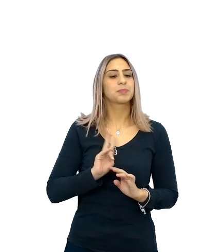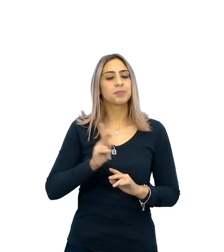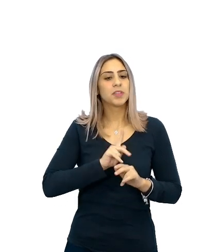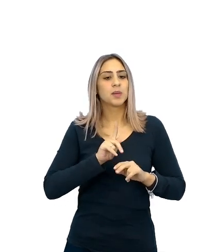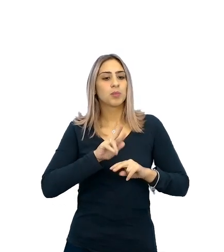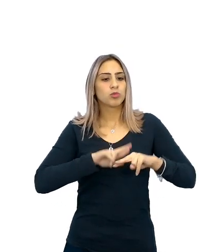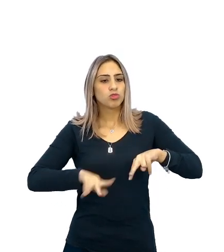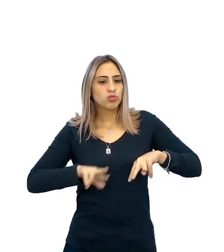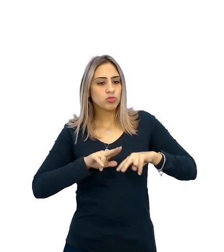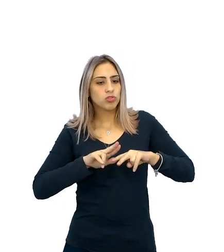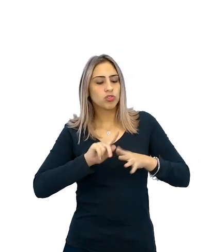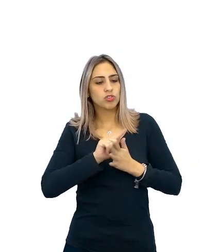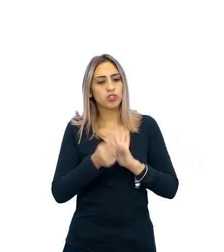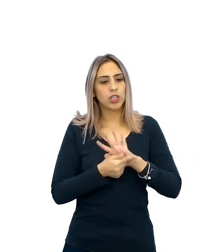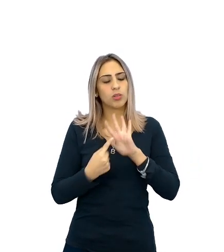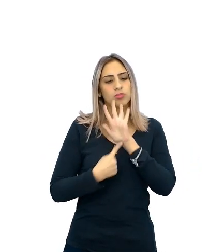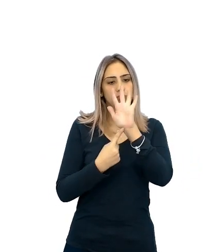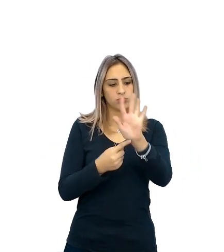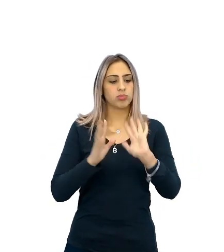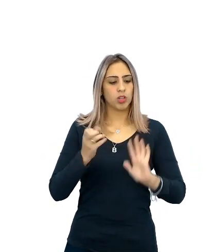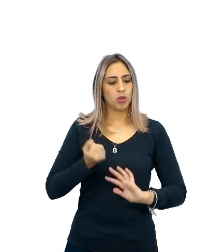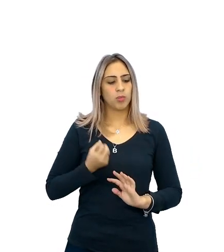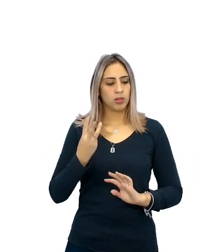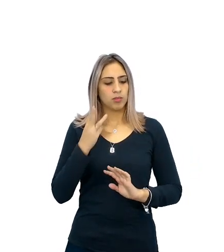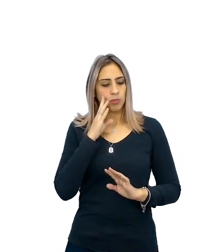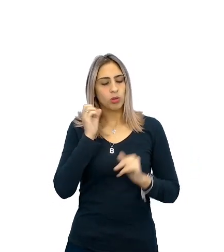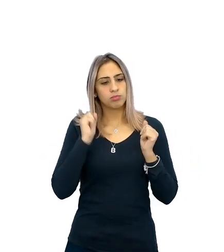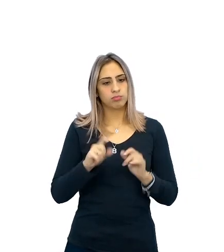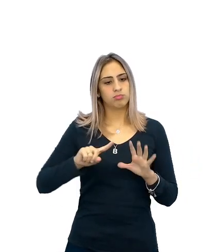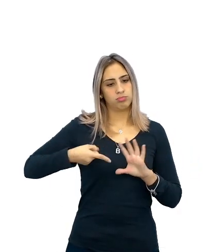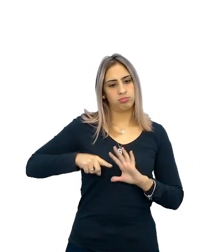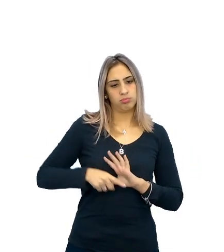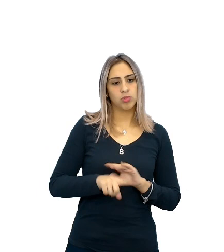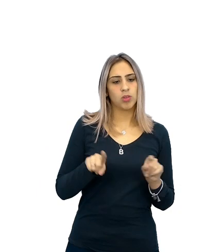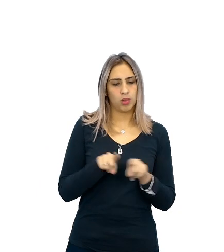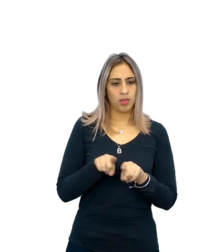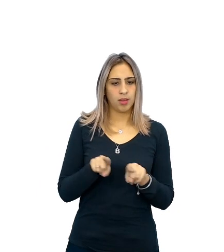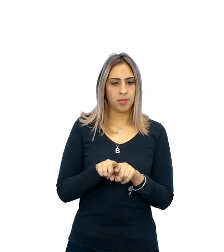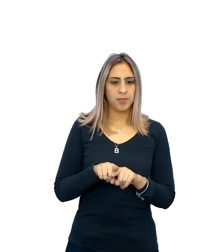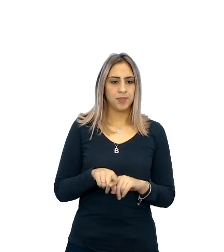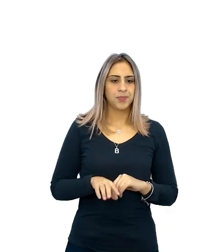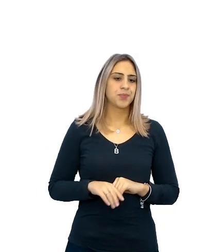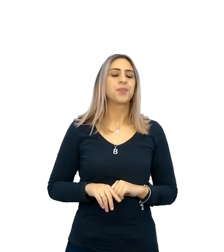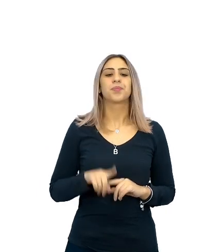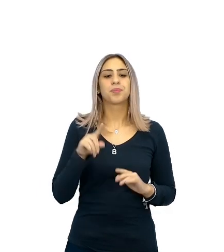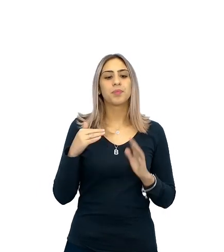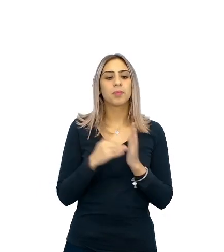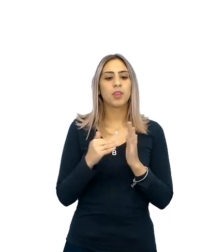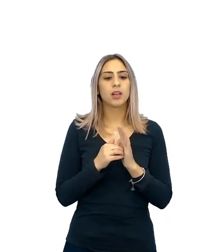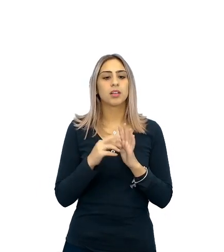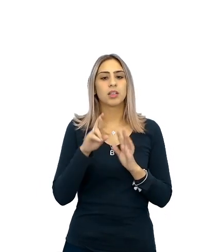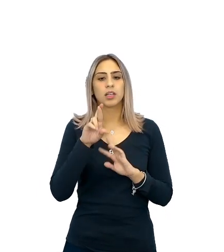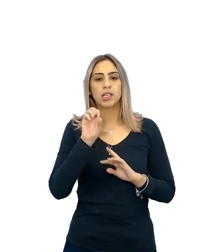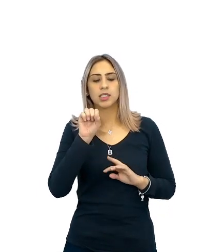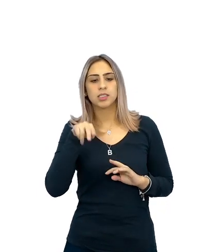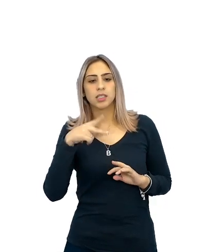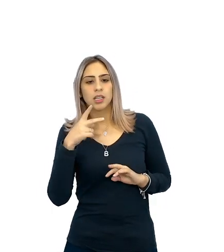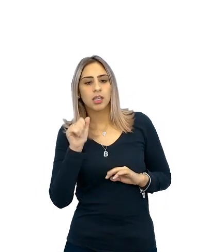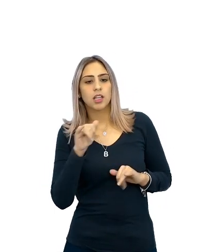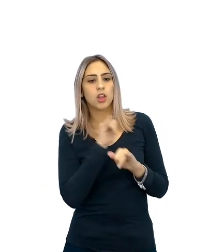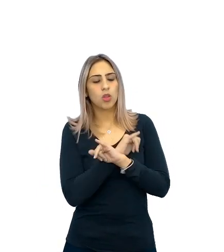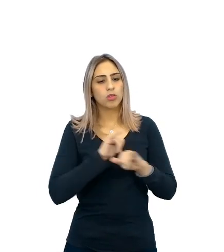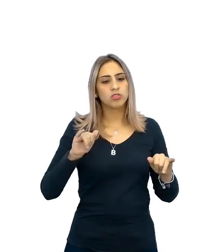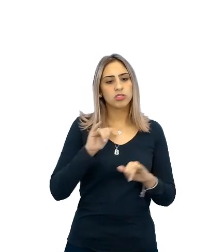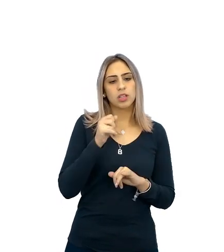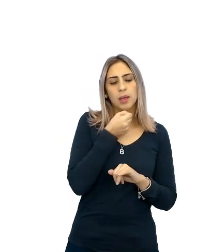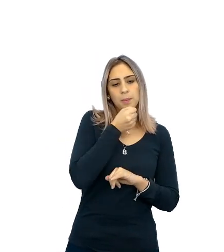foram apontados no nível 3, mas podem ser mais aprofundados. Né? E nesse nível encontram-se ainda as resenhas, notícias,